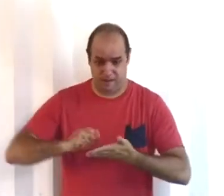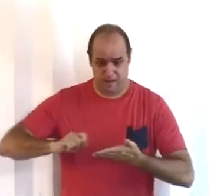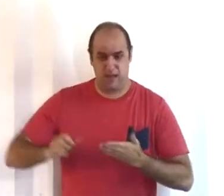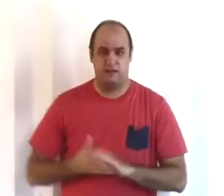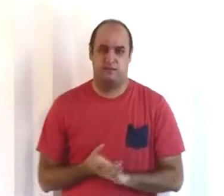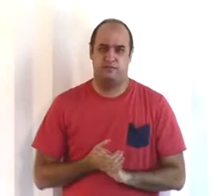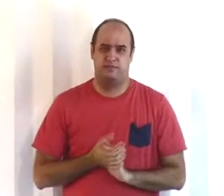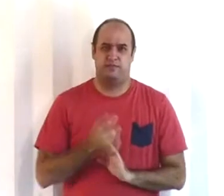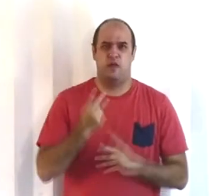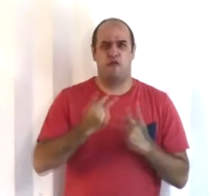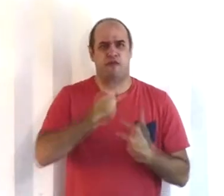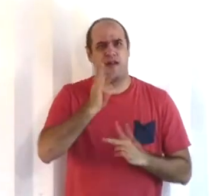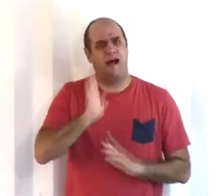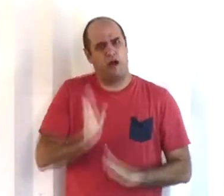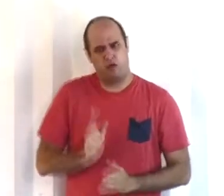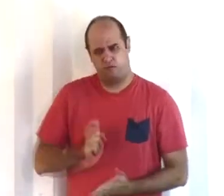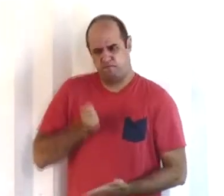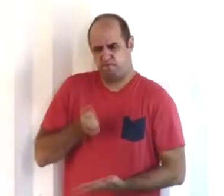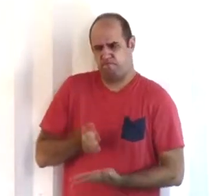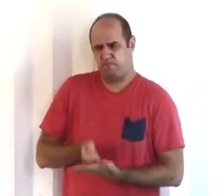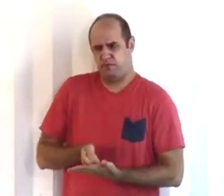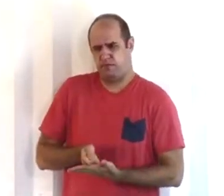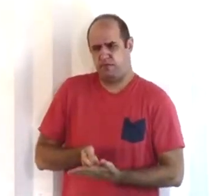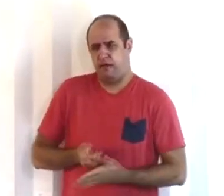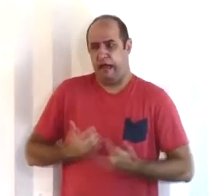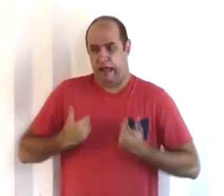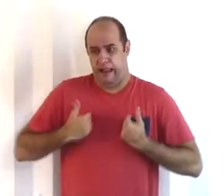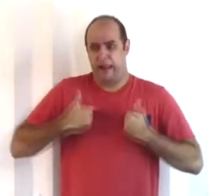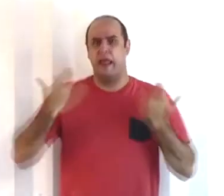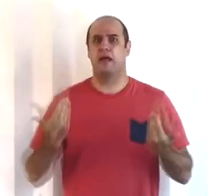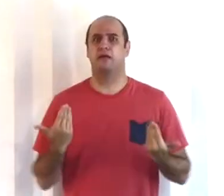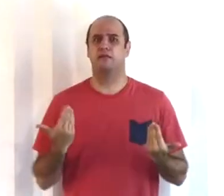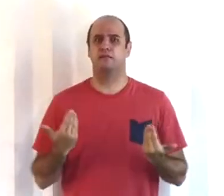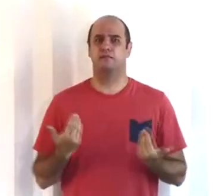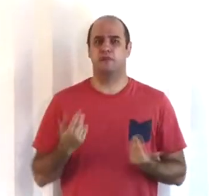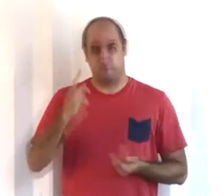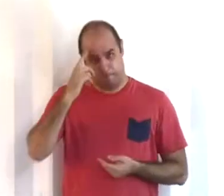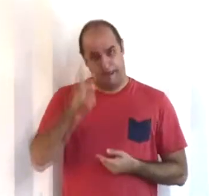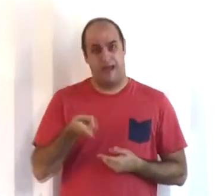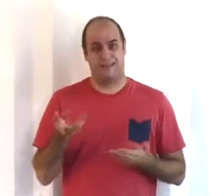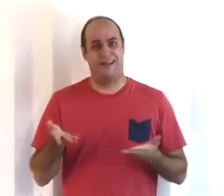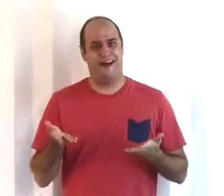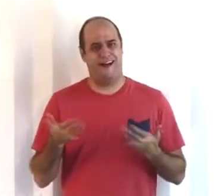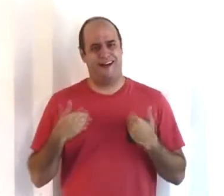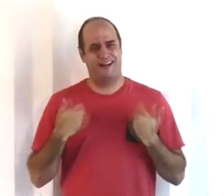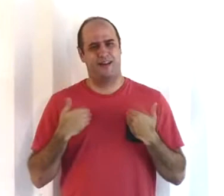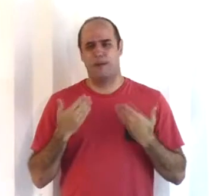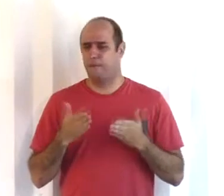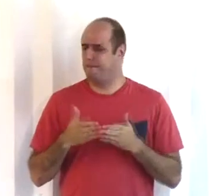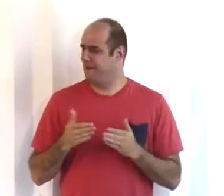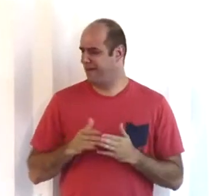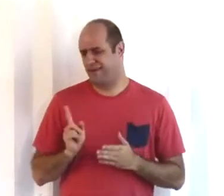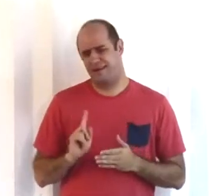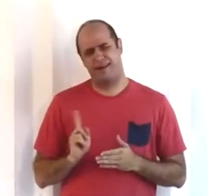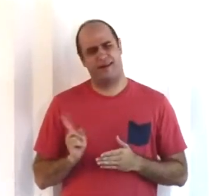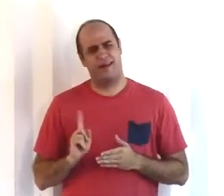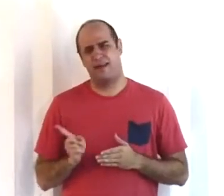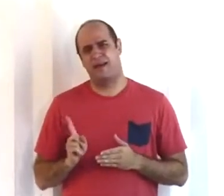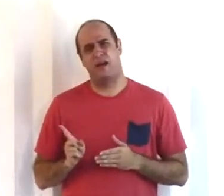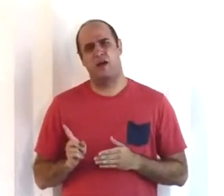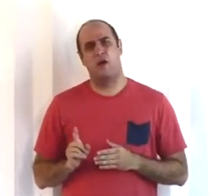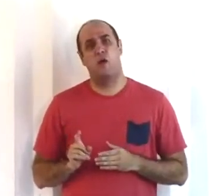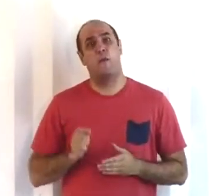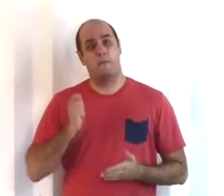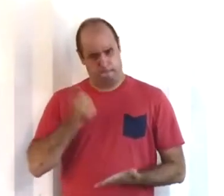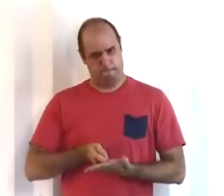já num tom de ordem: alegrai-vos. Isso é uma ordem. Isso não é um pedido, isso não é uma súplica, isso é